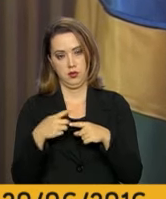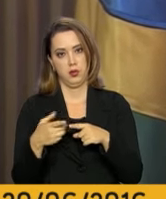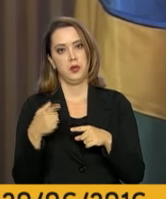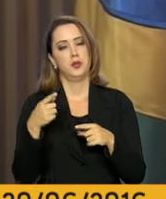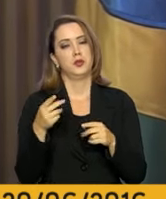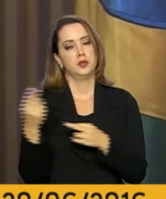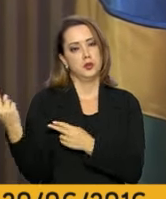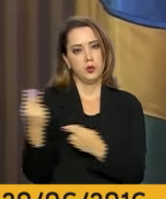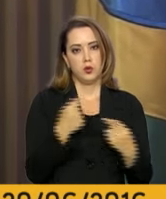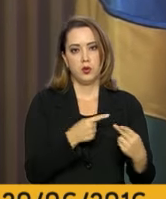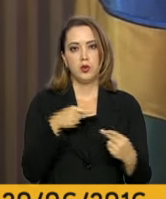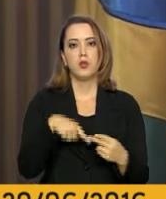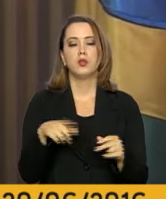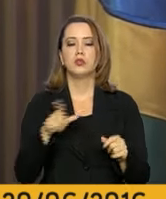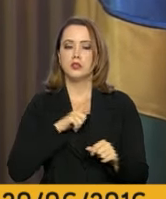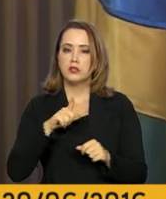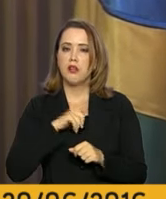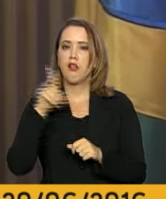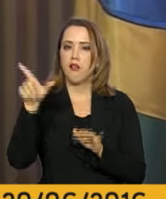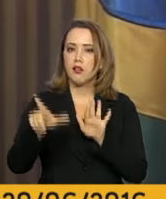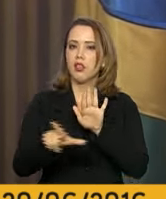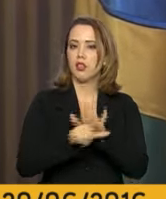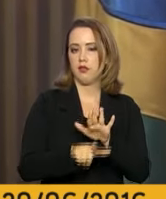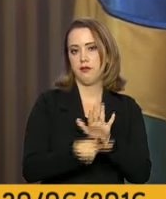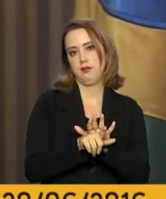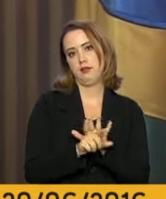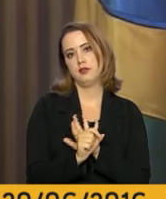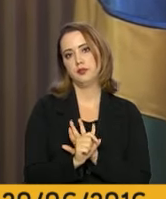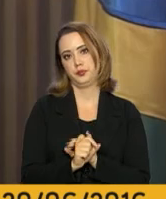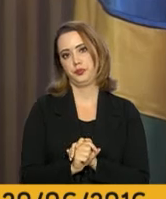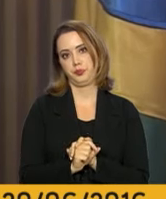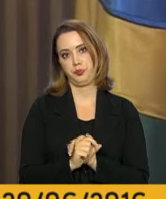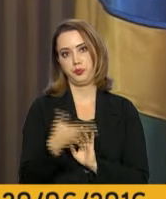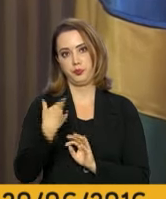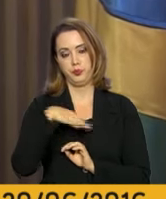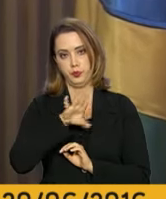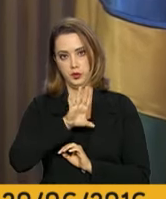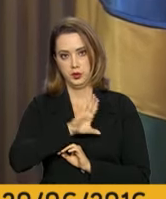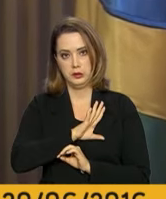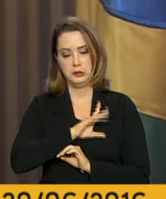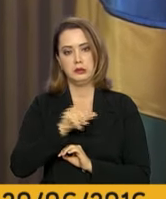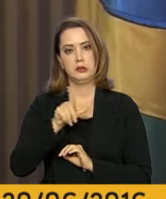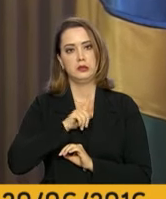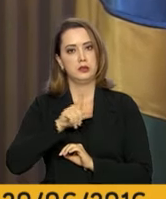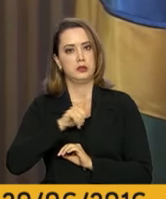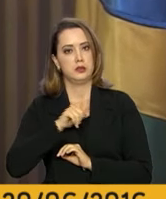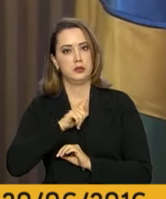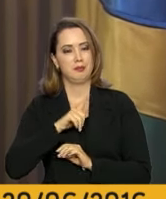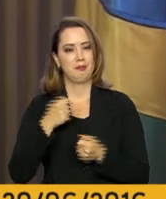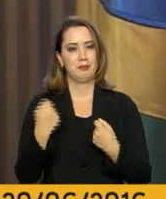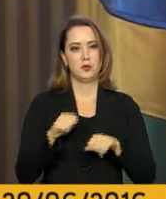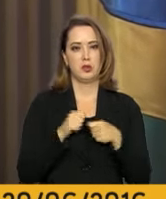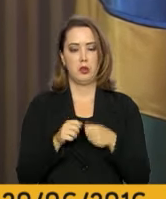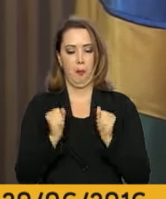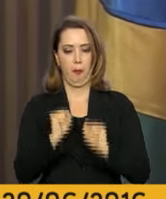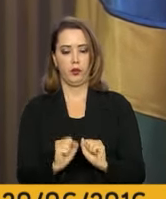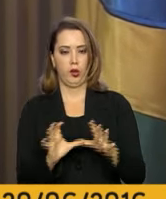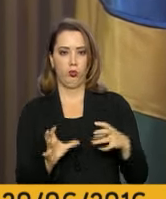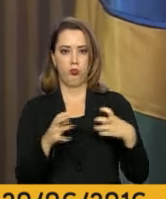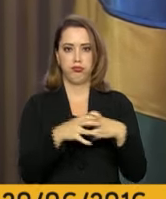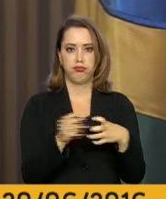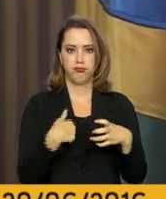eh de elaboração das leis mas eu volto a dizer que nós temos uma vocação centralizadora extraordinária